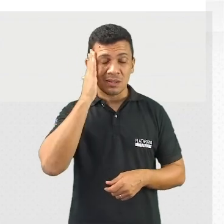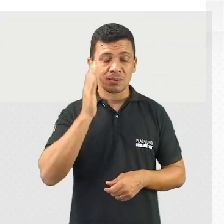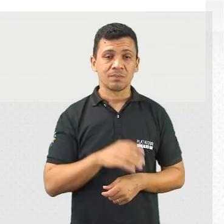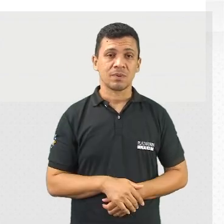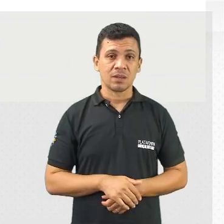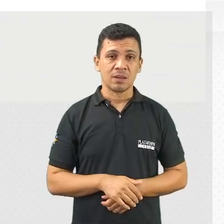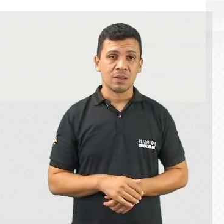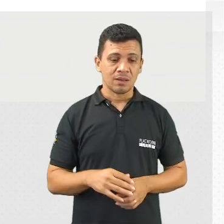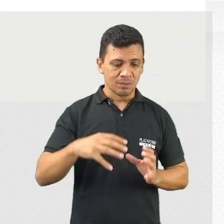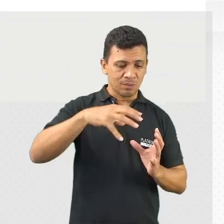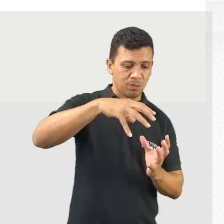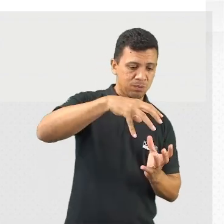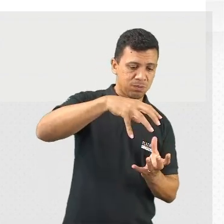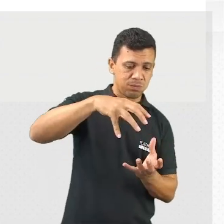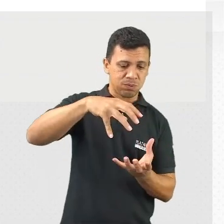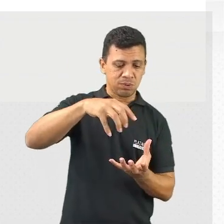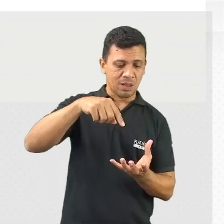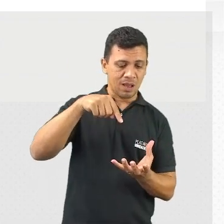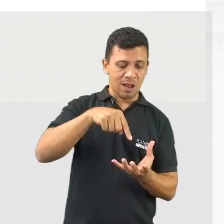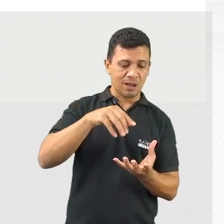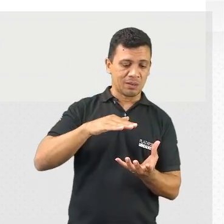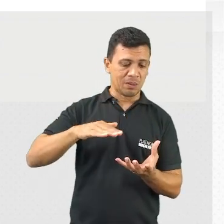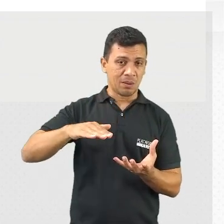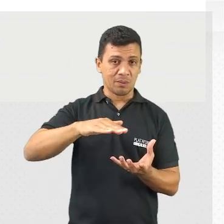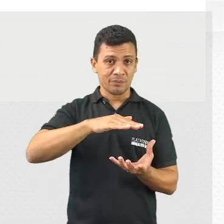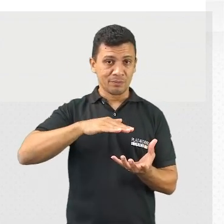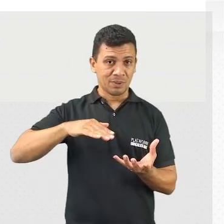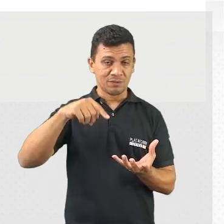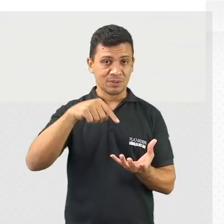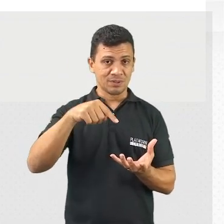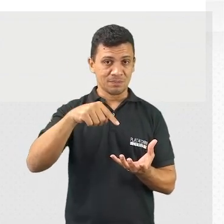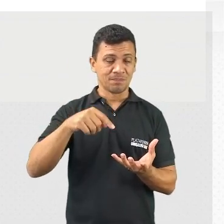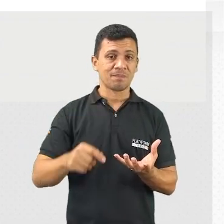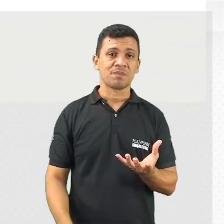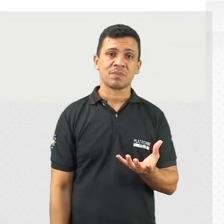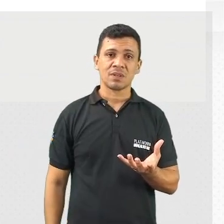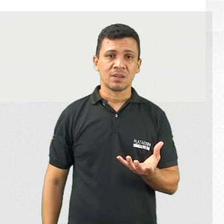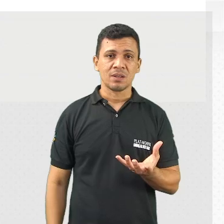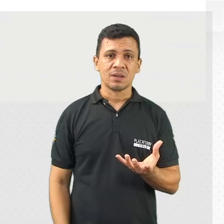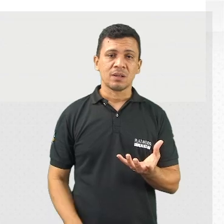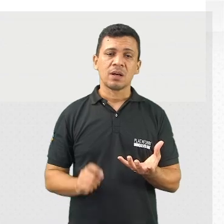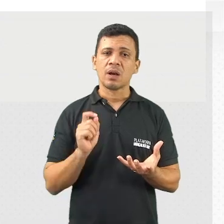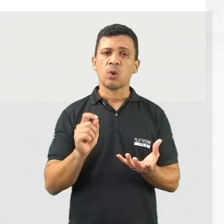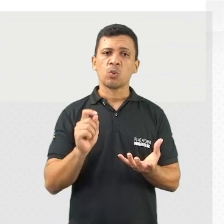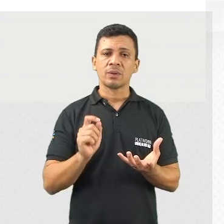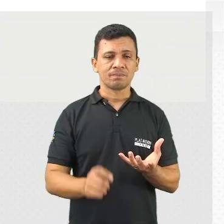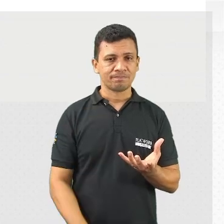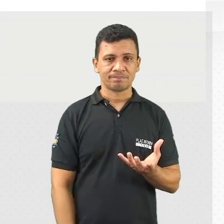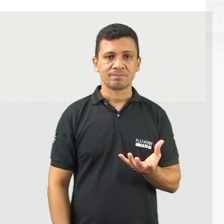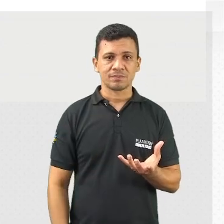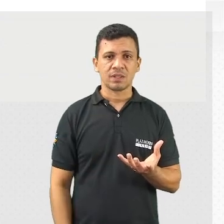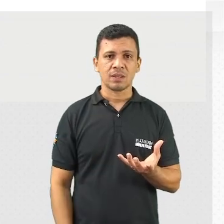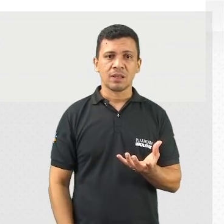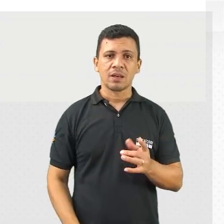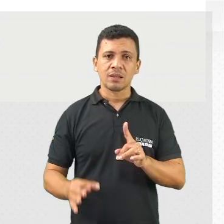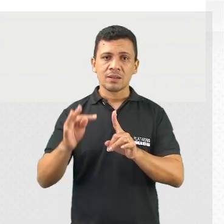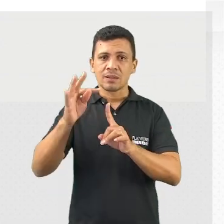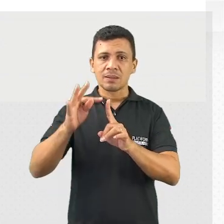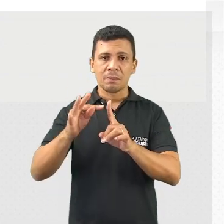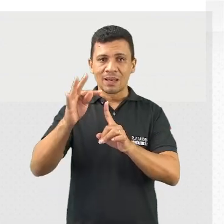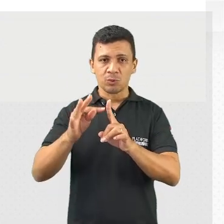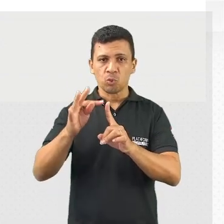mais próximo nós estivermos da superfície, tá? Menor será a